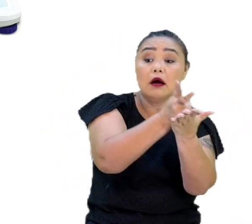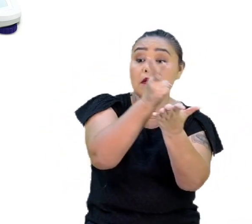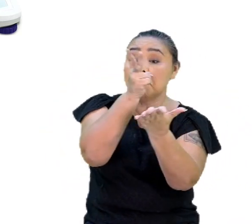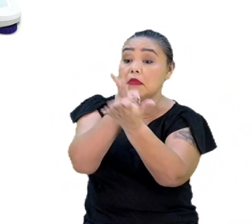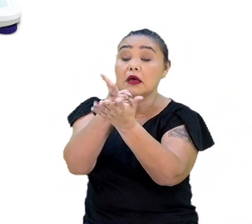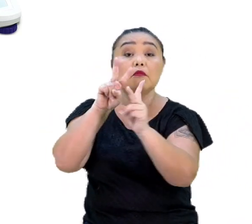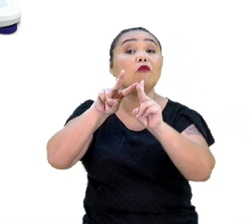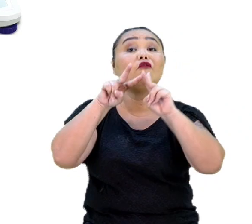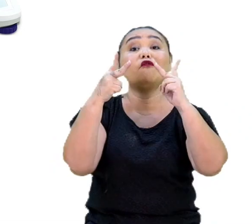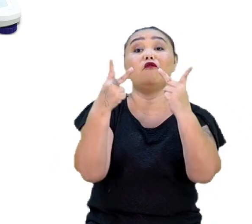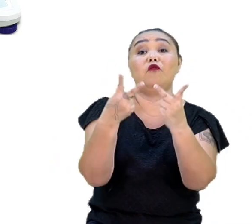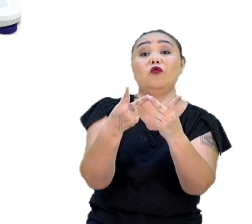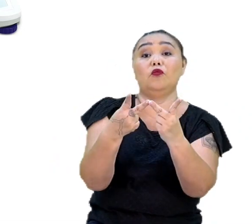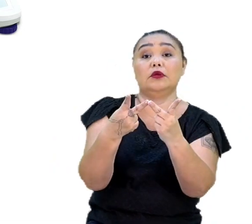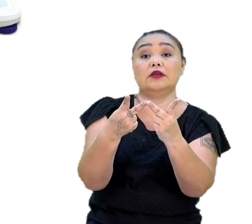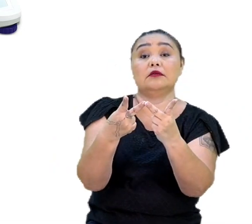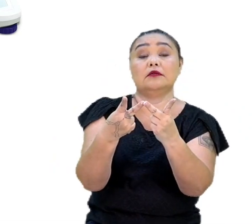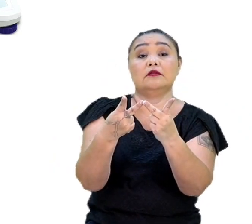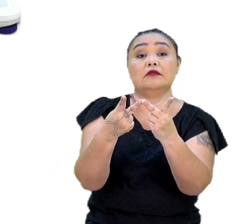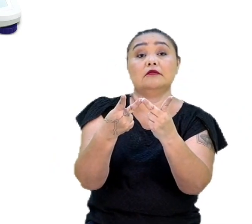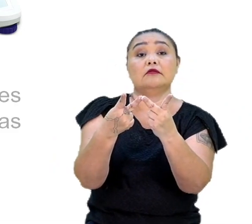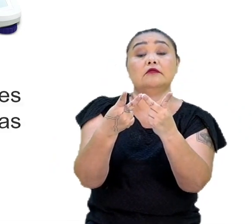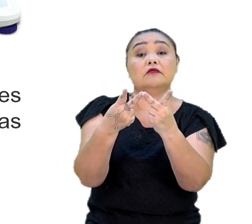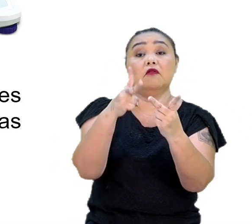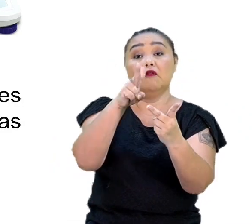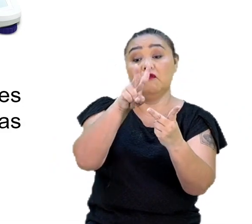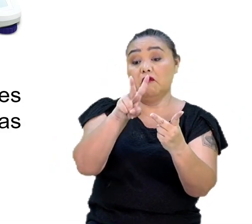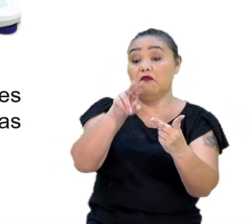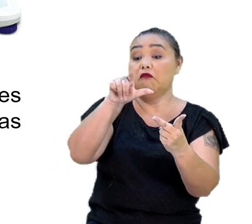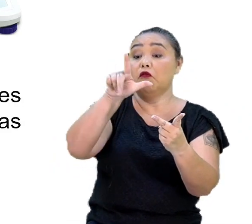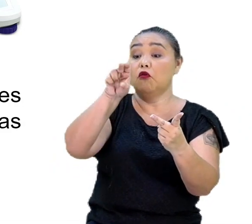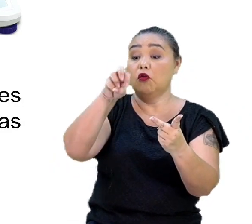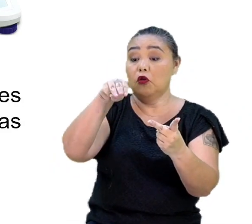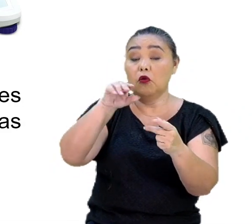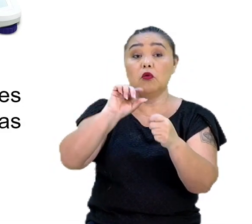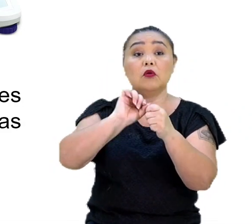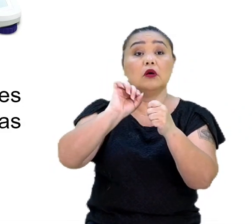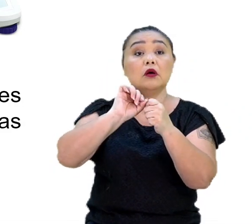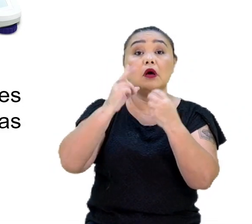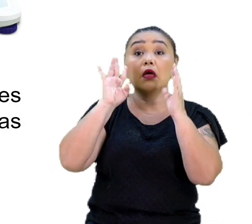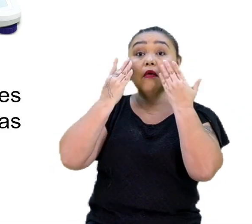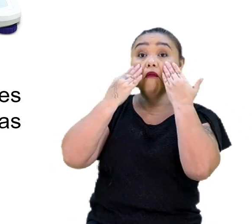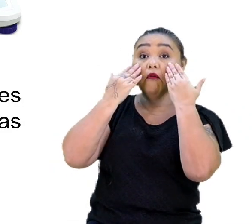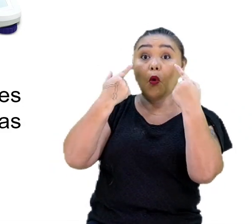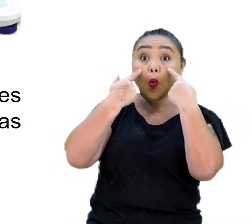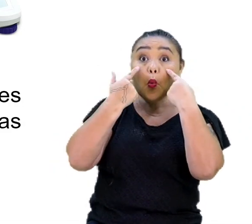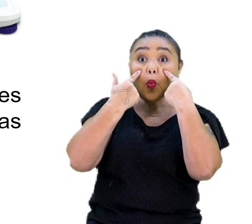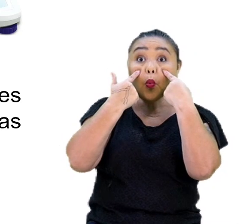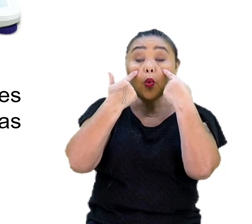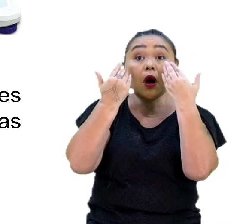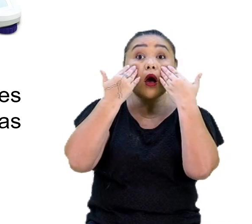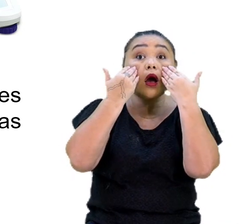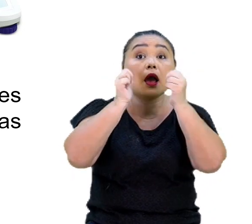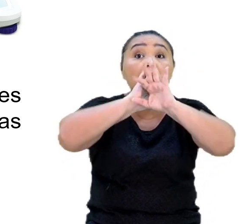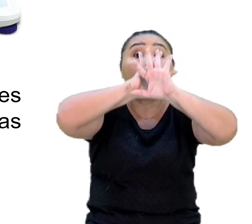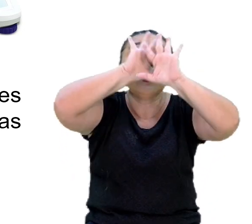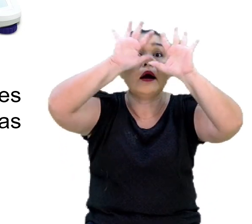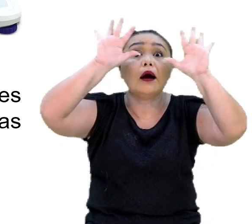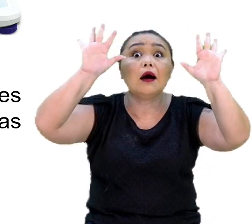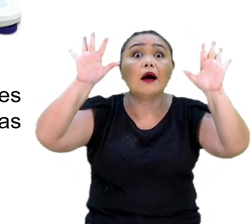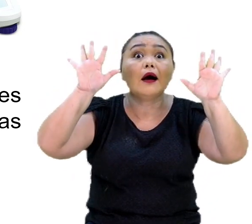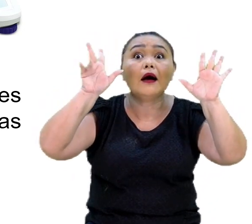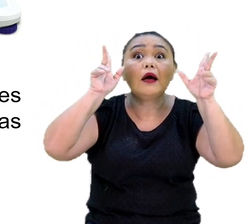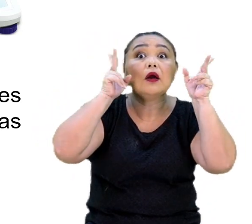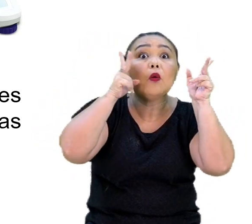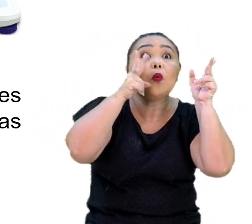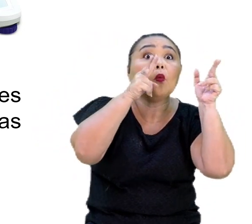volume. Os nossos olhos veem claramente recipientes exatamente iguais